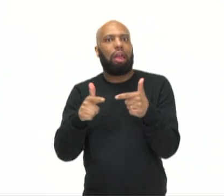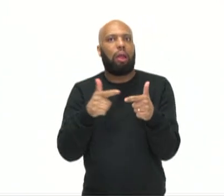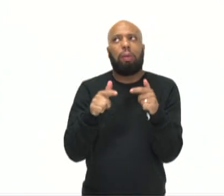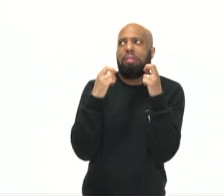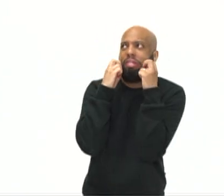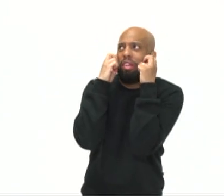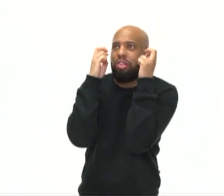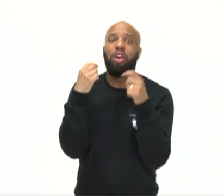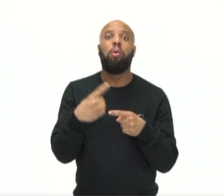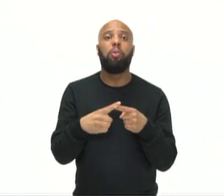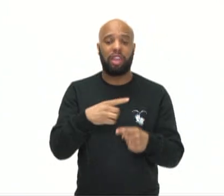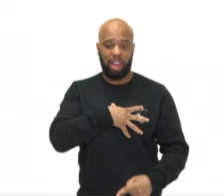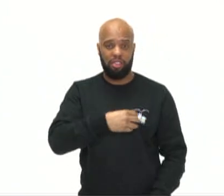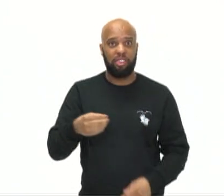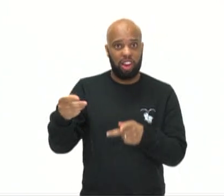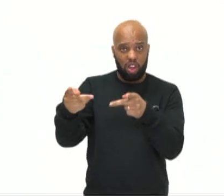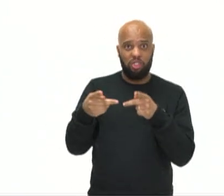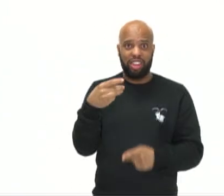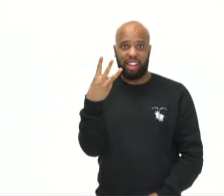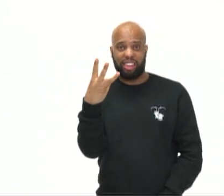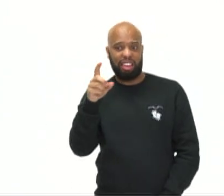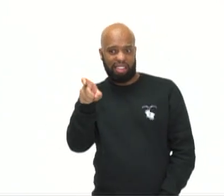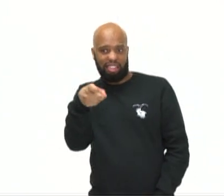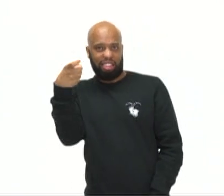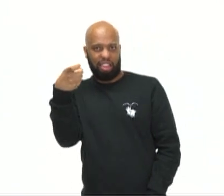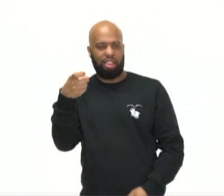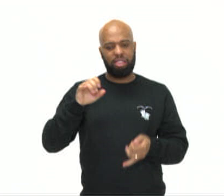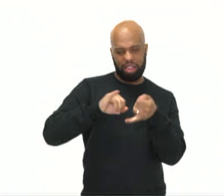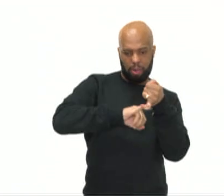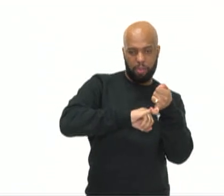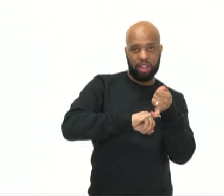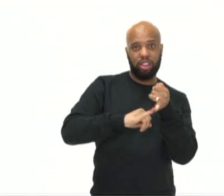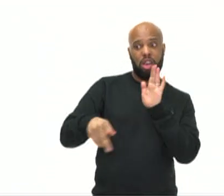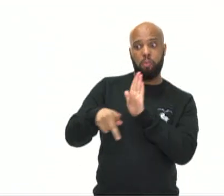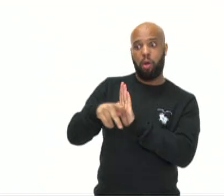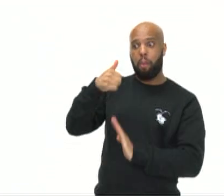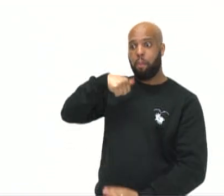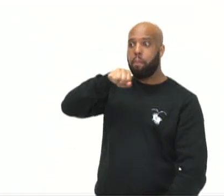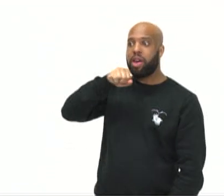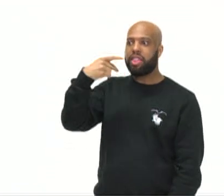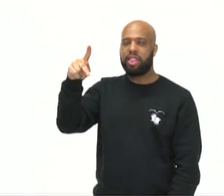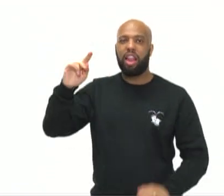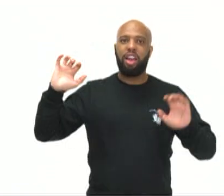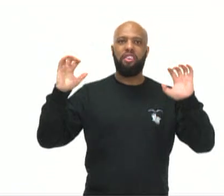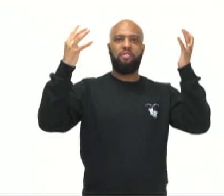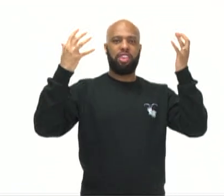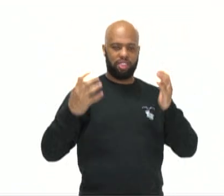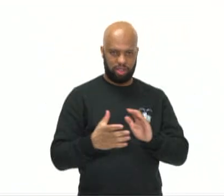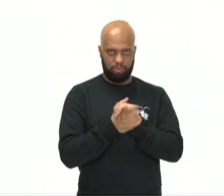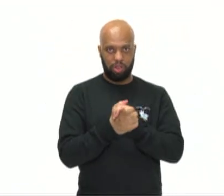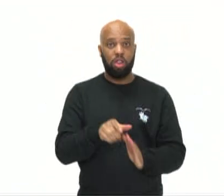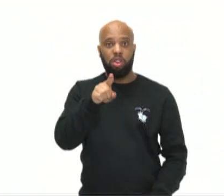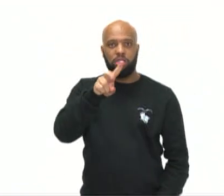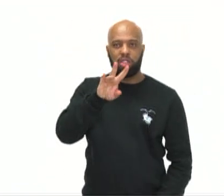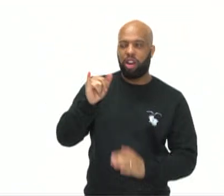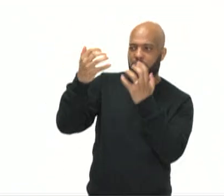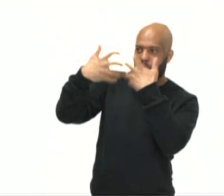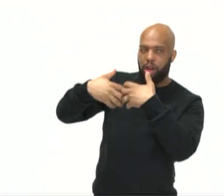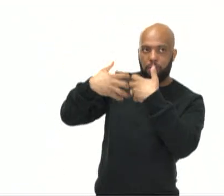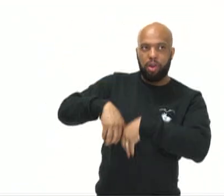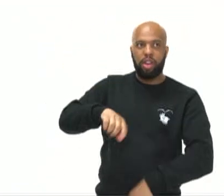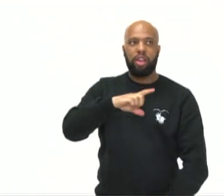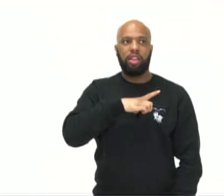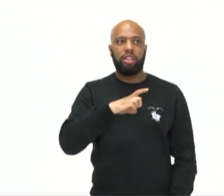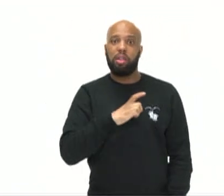filha convida 3 ex-amantes da mãe para sua festa de casamento. Reflita sobre as